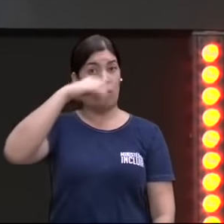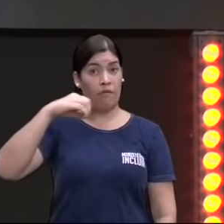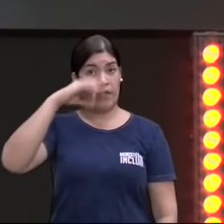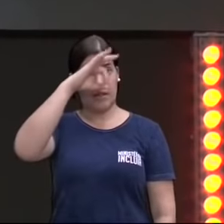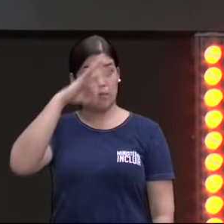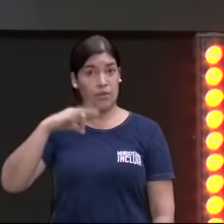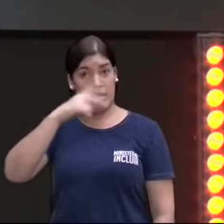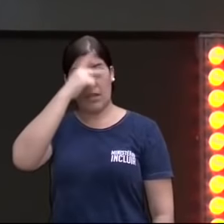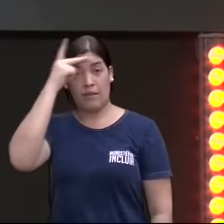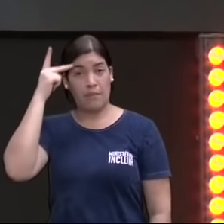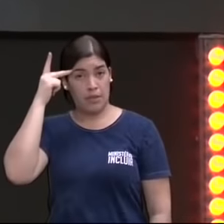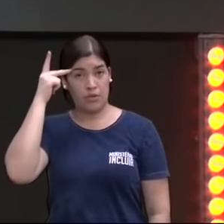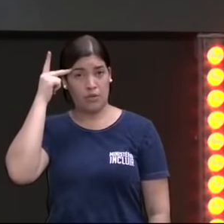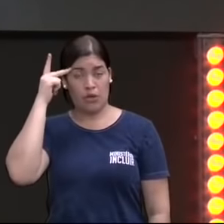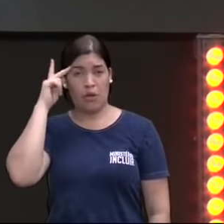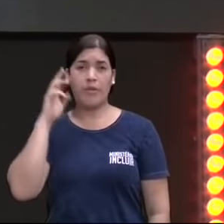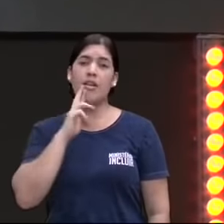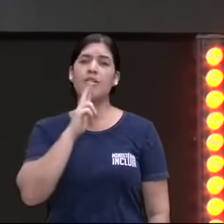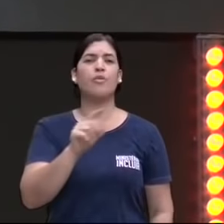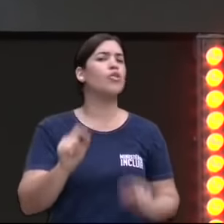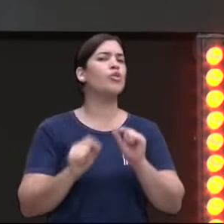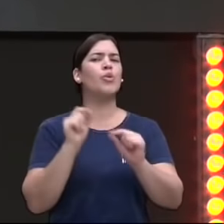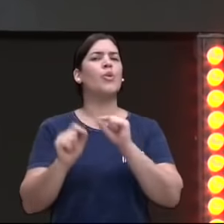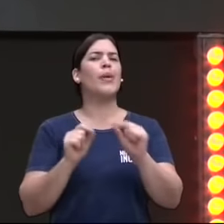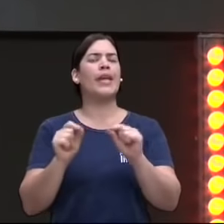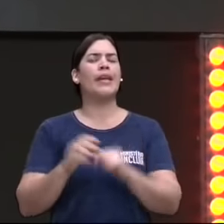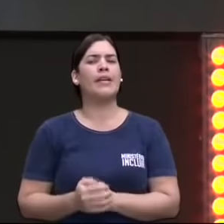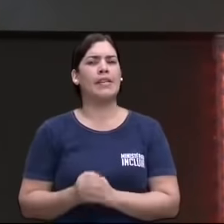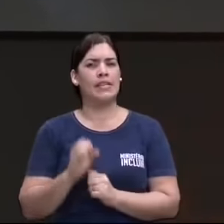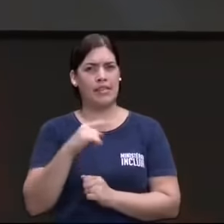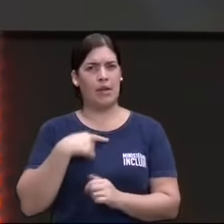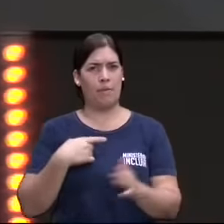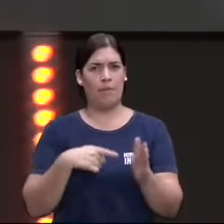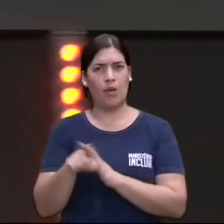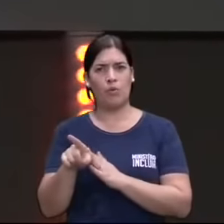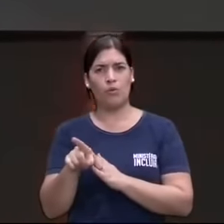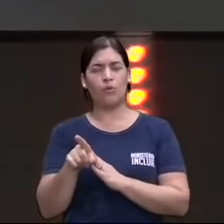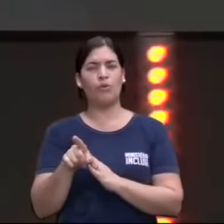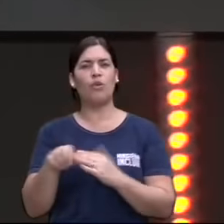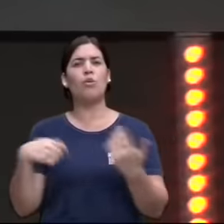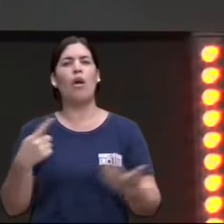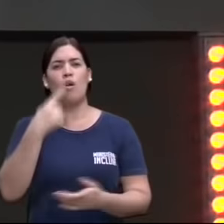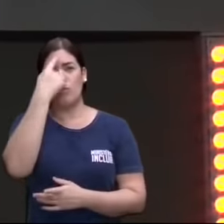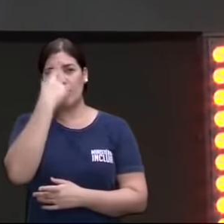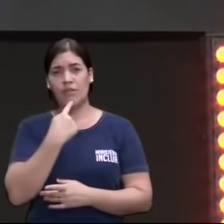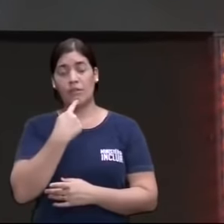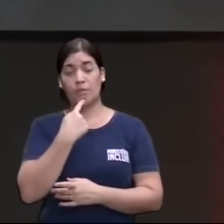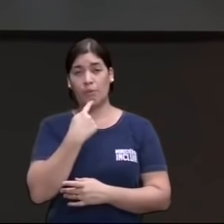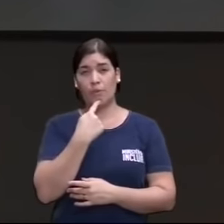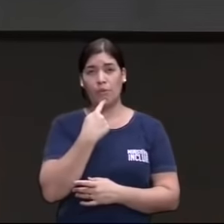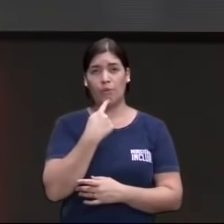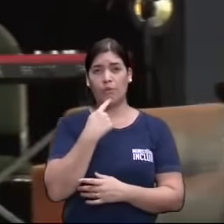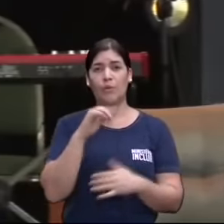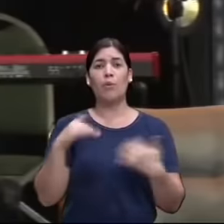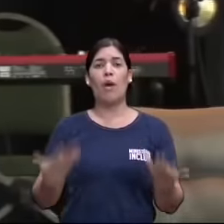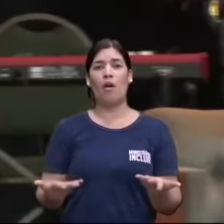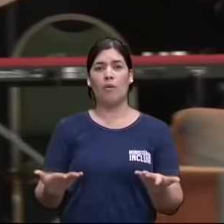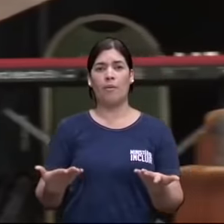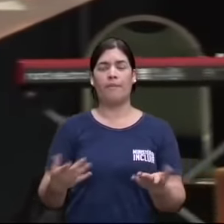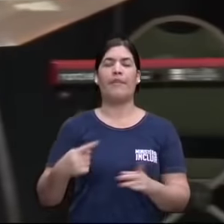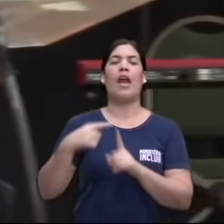90% das pessoas aqui, ou talvez 99%, vão dizer que é a cruz. Nem sempre foi